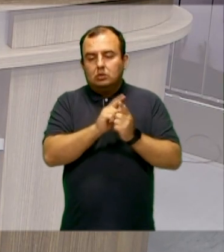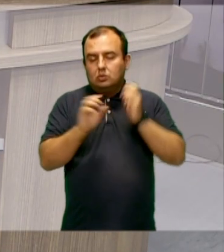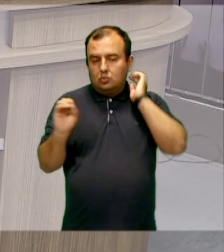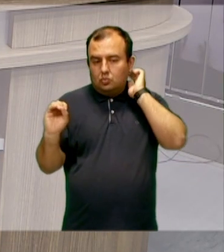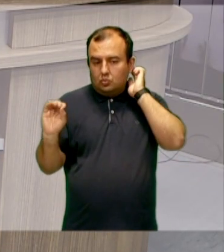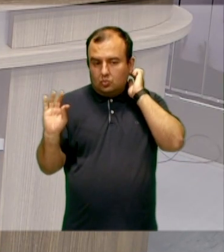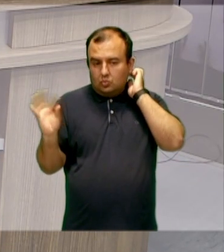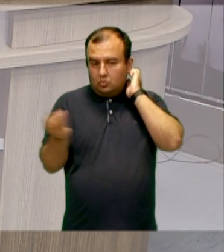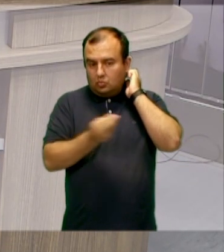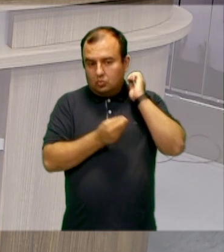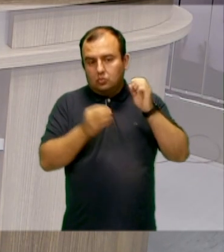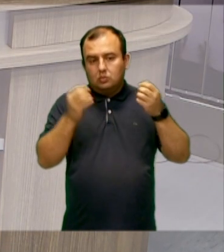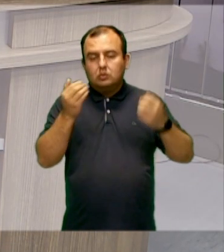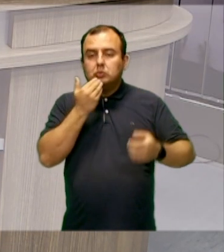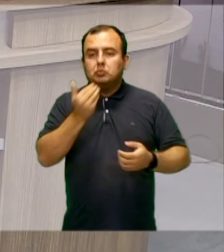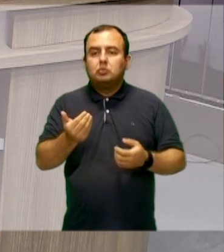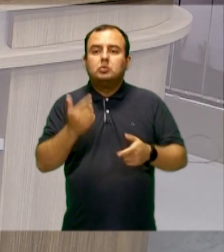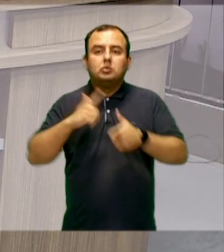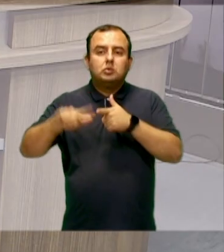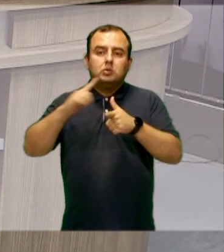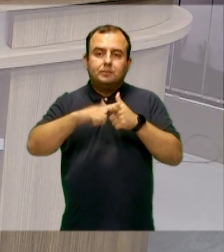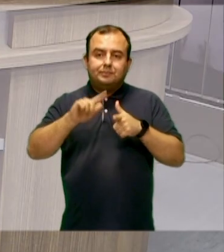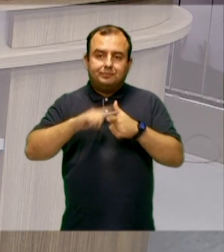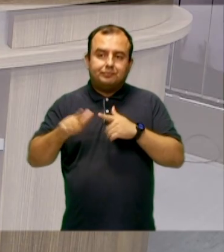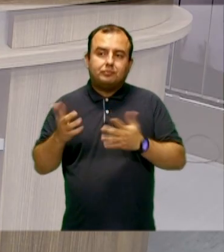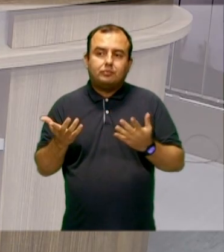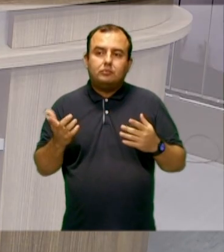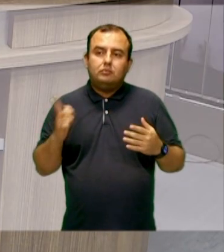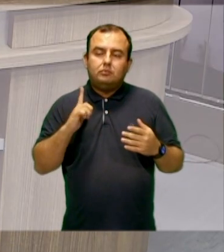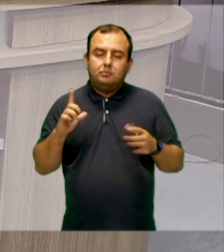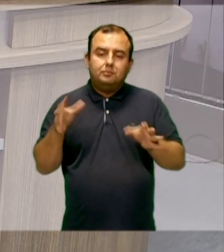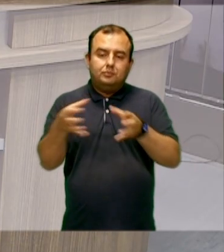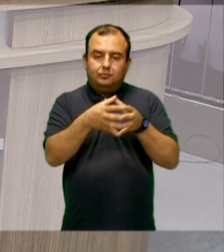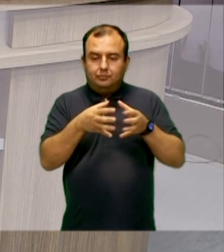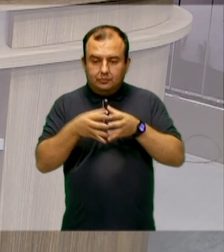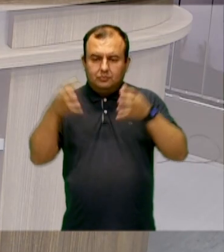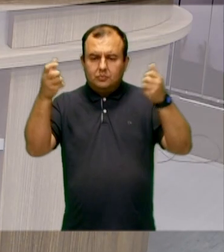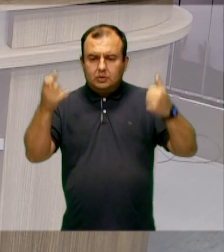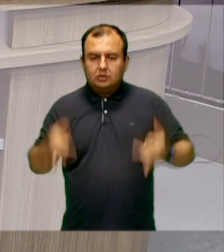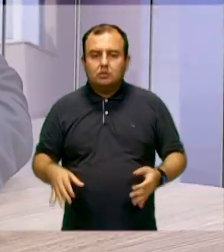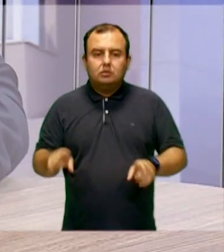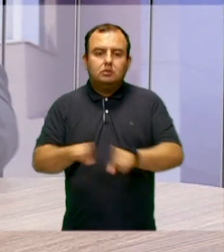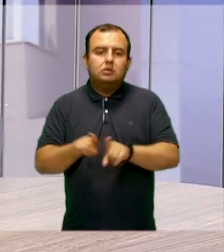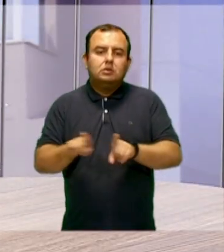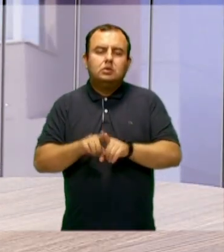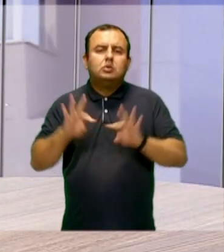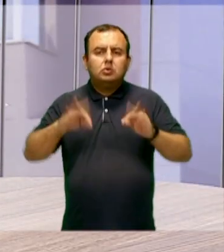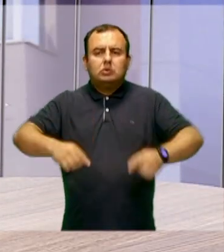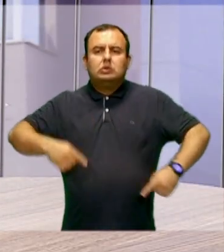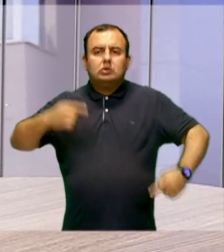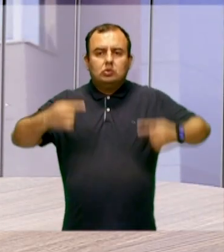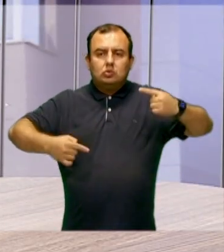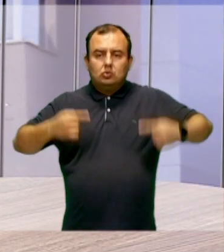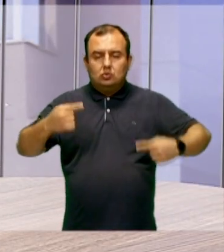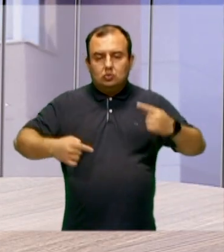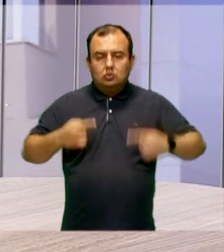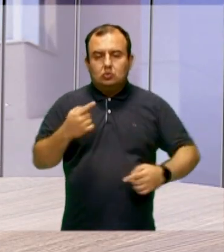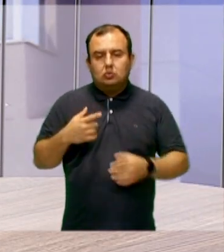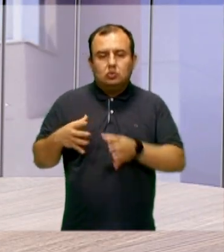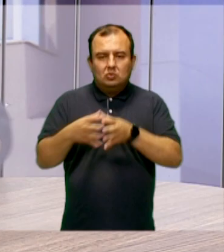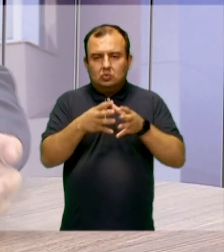algumas especificidades que estão com problema. Exatamente, onde acaba cada grupo trazendo. Então, todas essas discussões que a gente teve desses